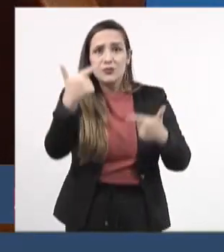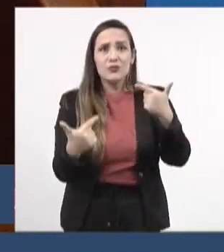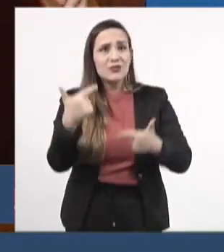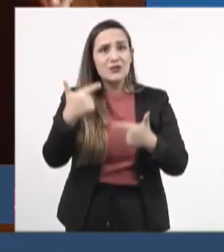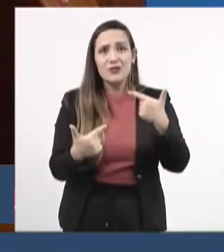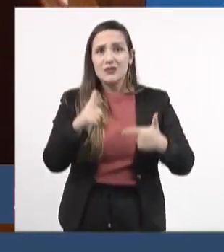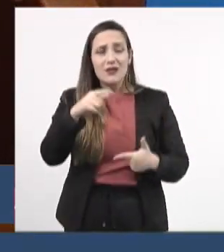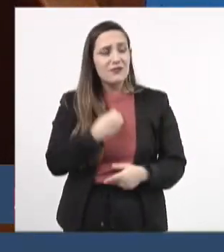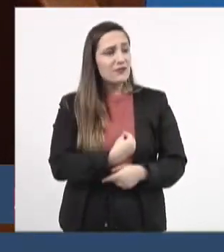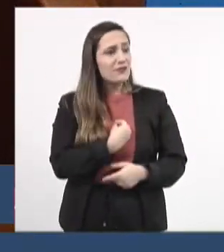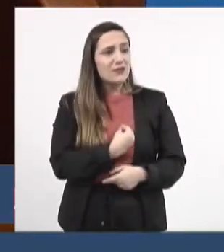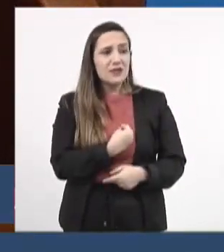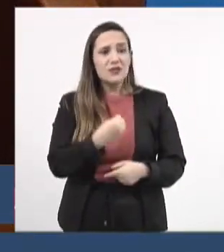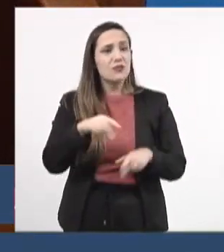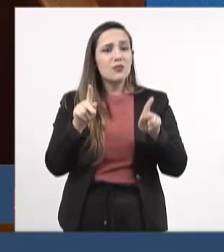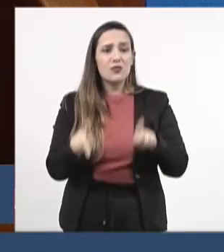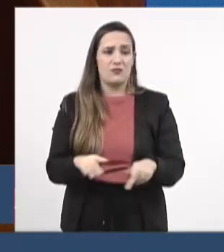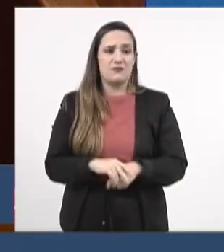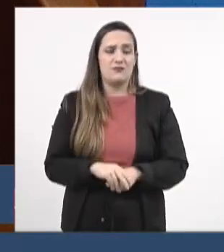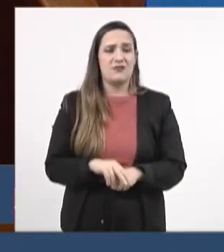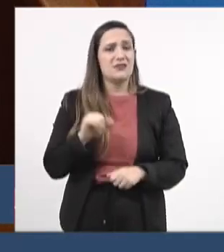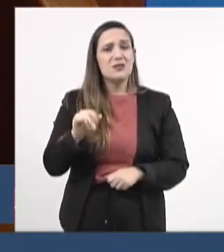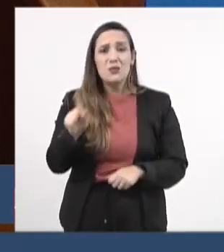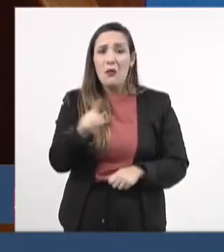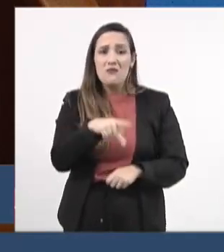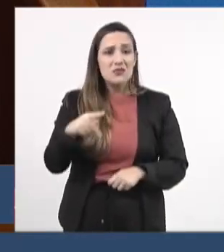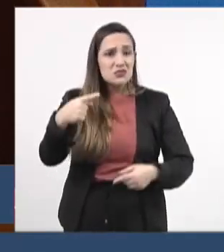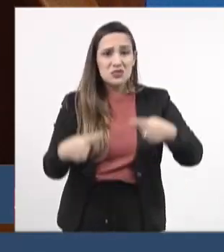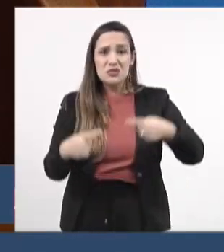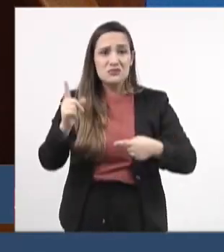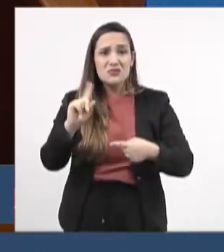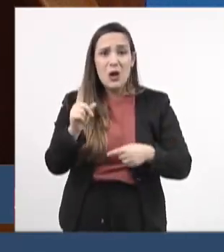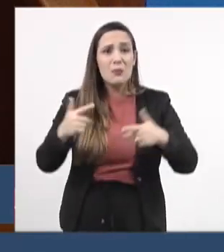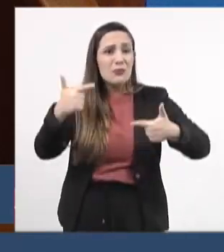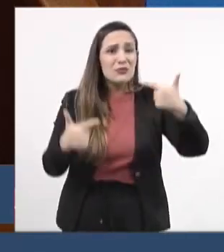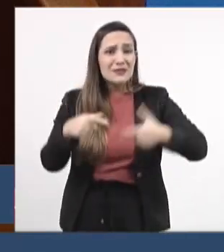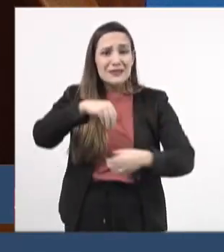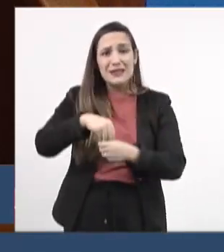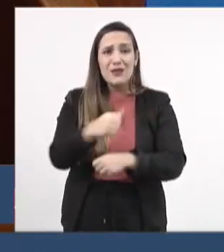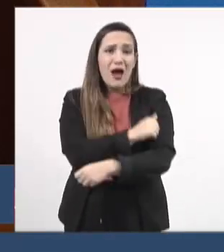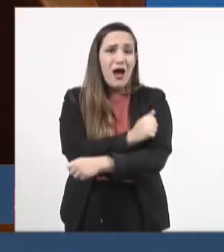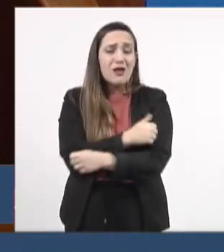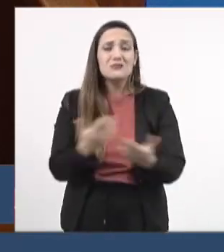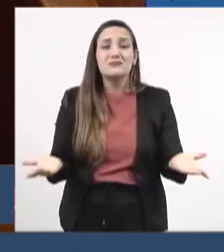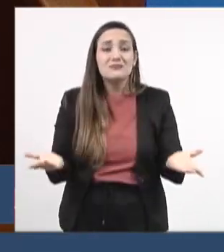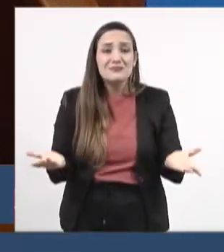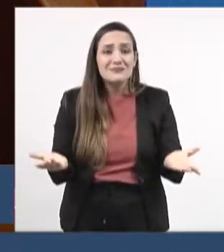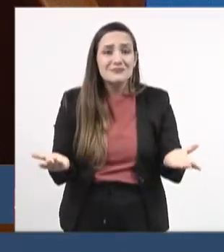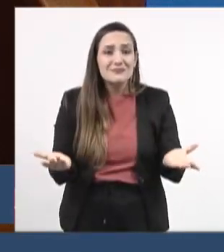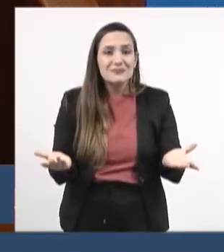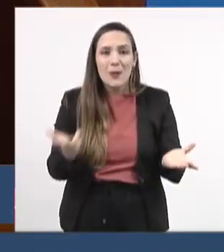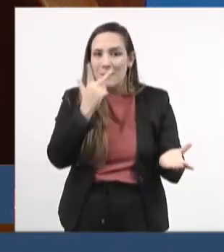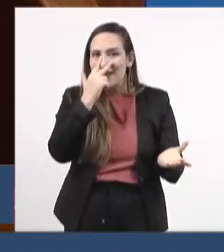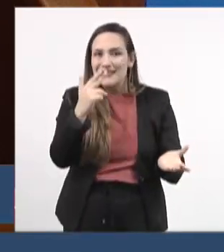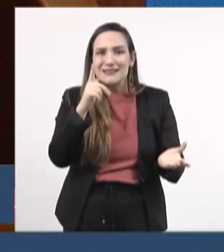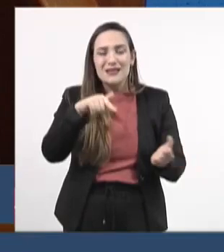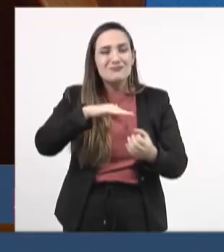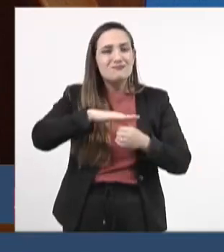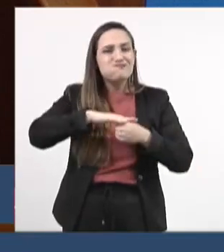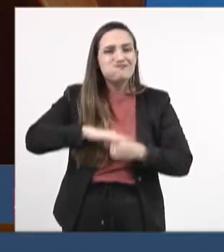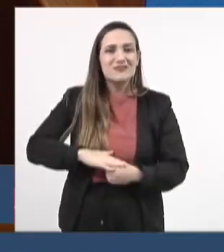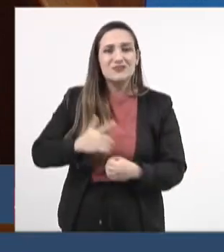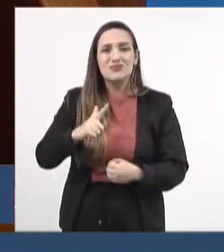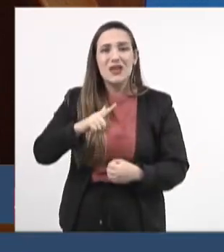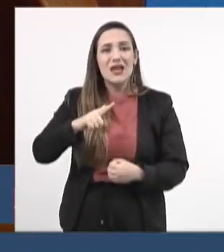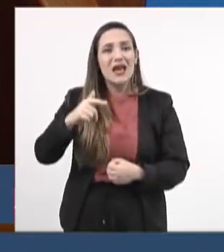parte da nossa vida. Se o professor não discutir política com seus alunos, ele está sonegando a